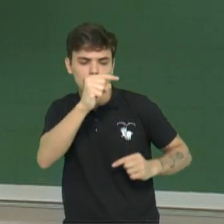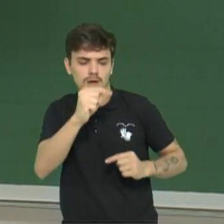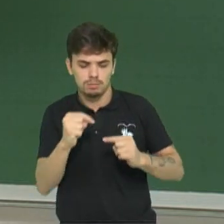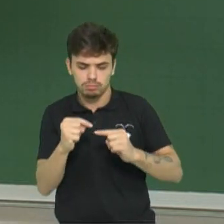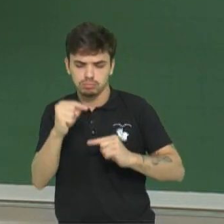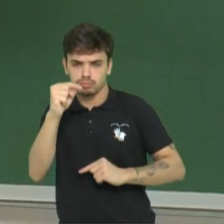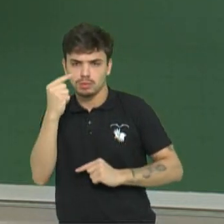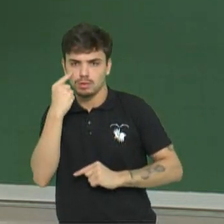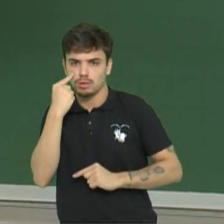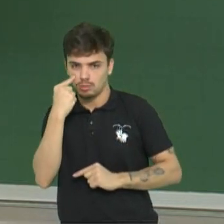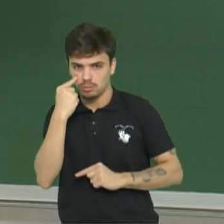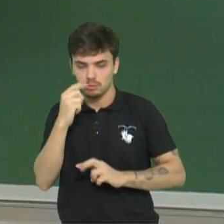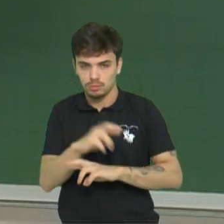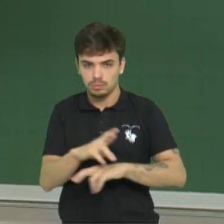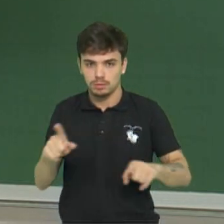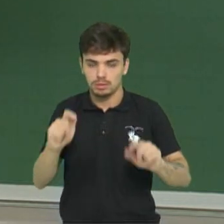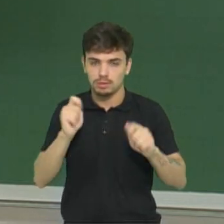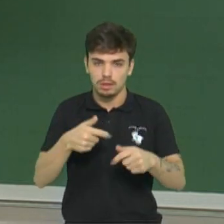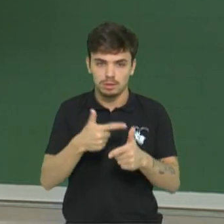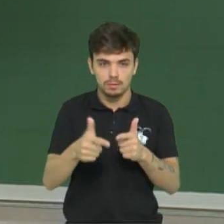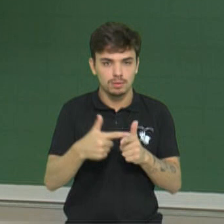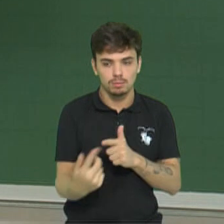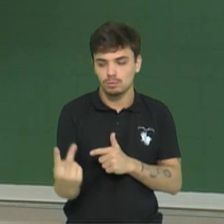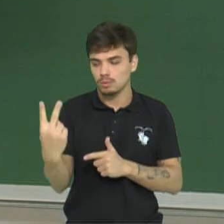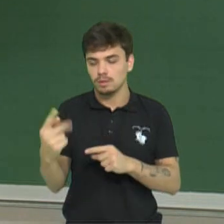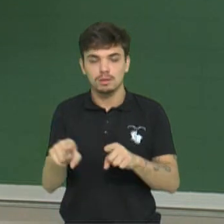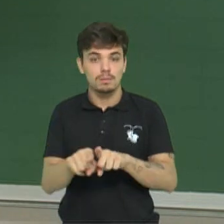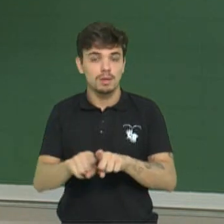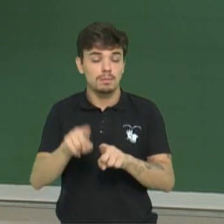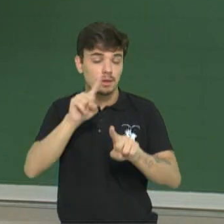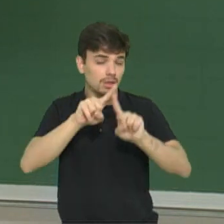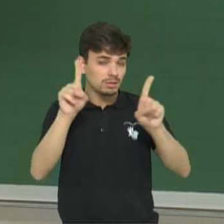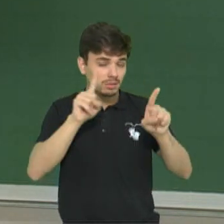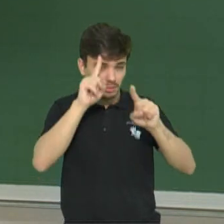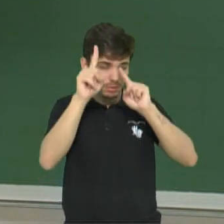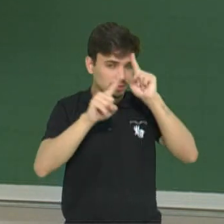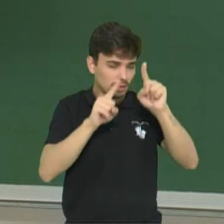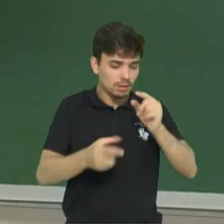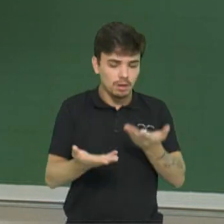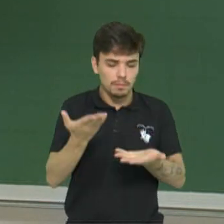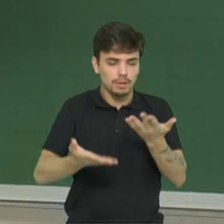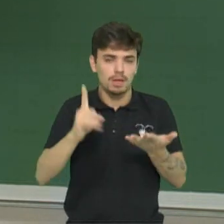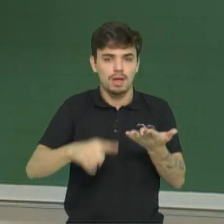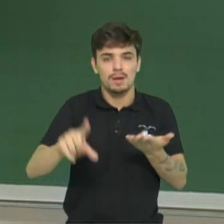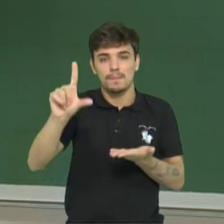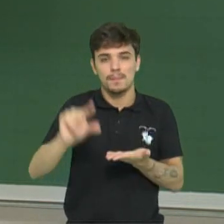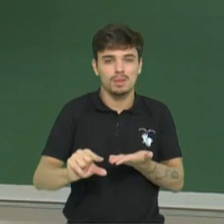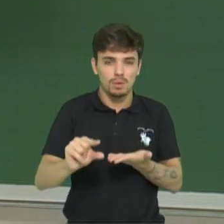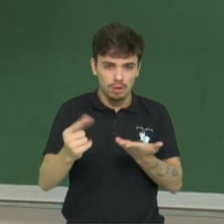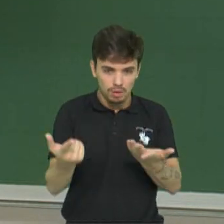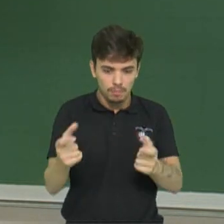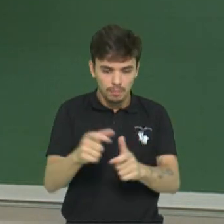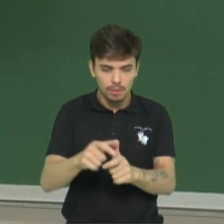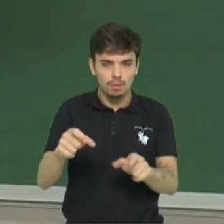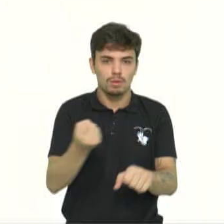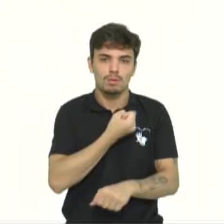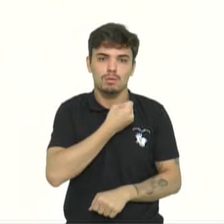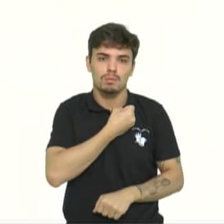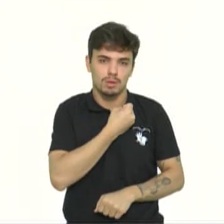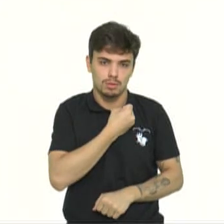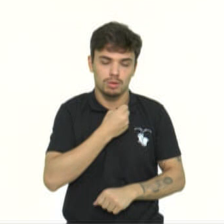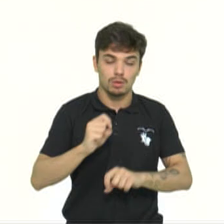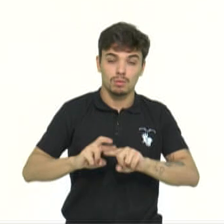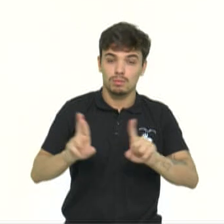todos números que podem ser divididos por 2 e a ideia do balanceamento é sempre ter o menor número inteiro. Então, como